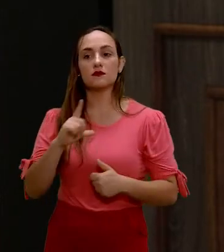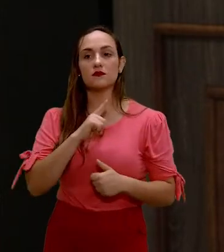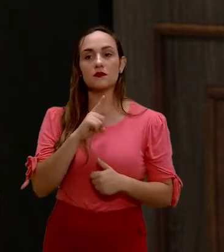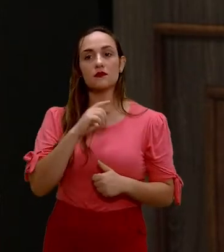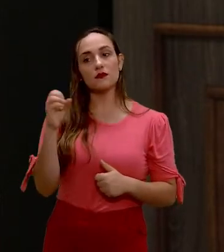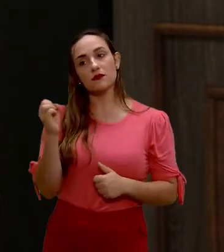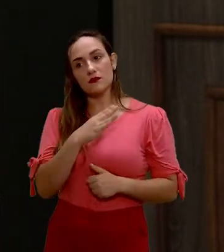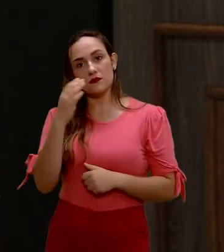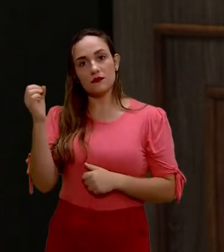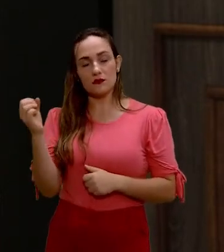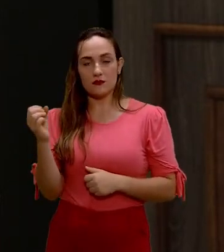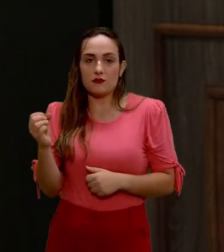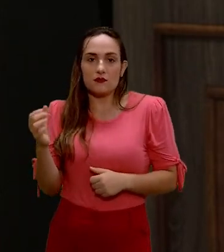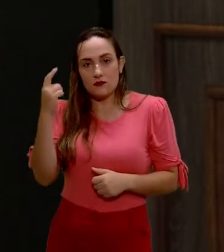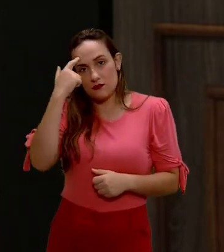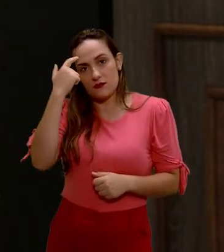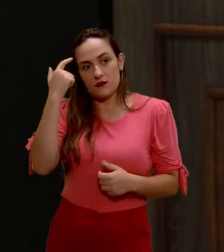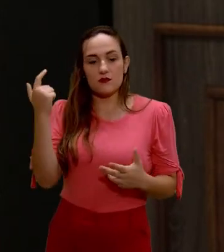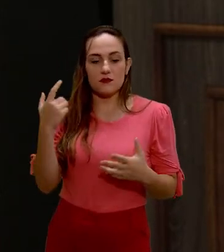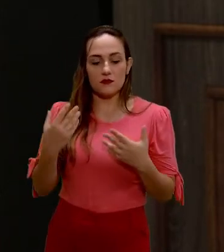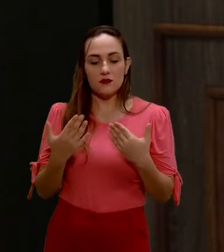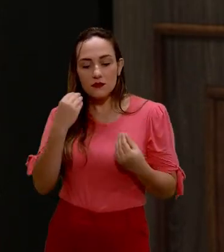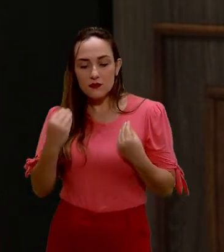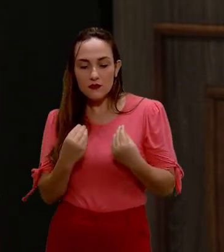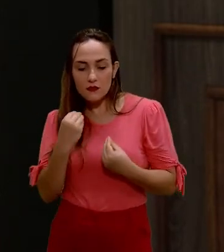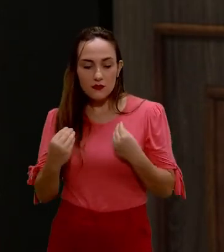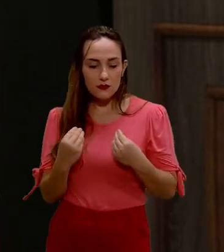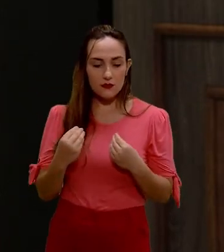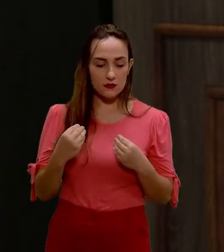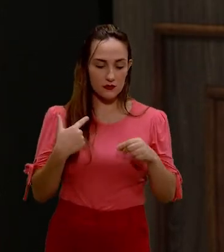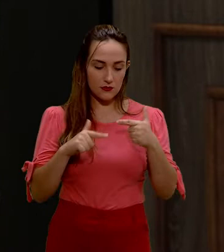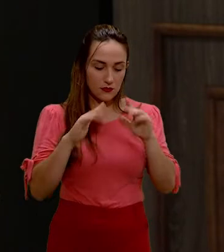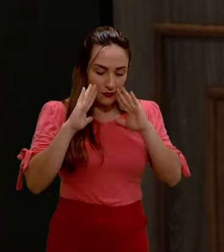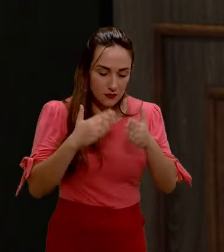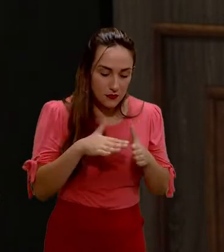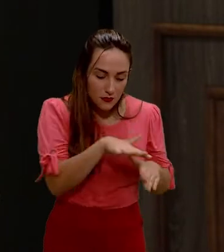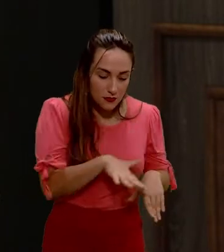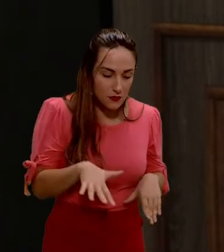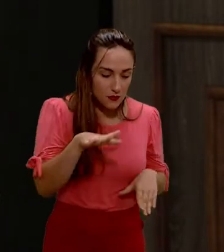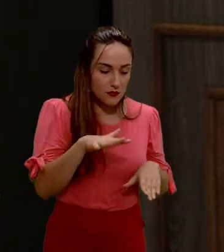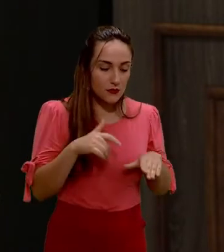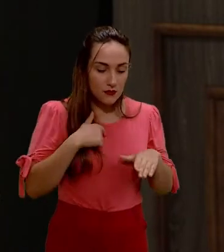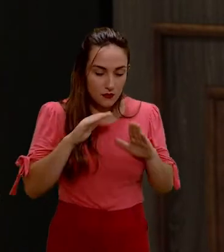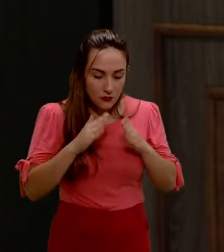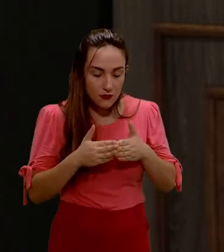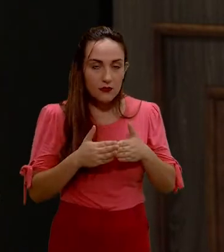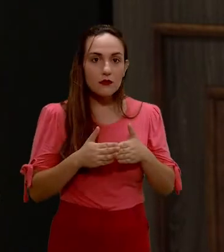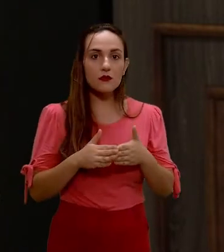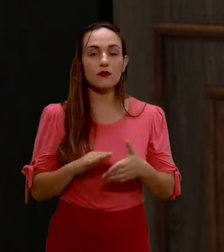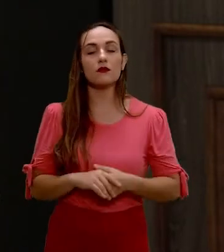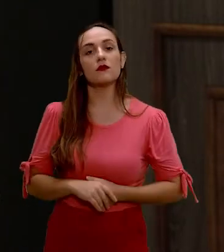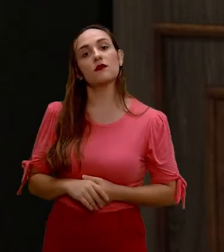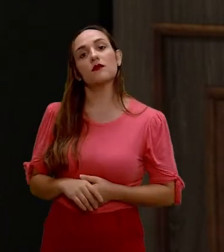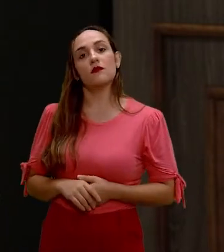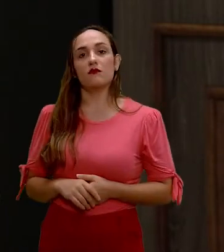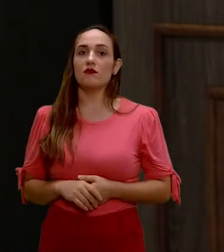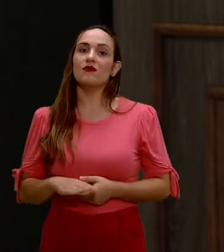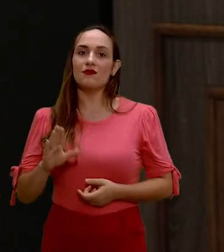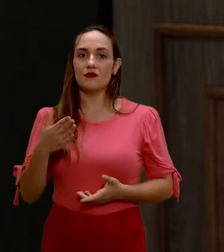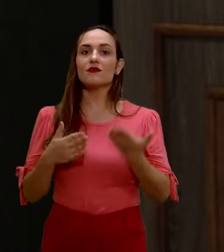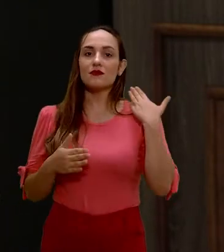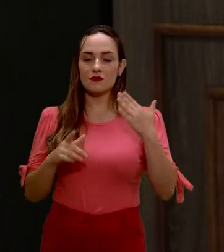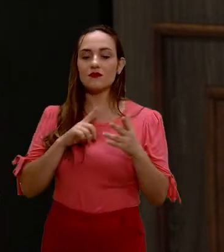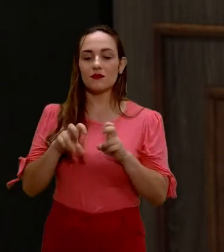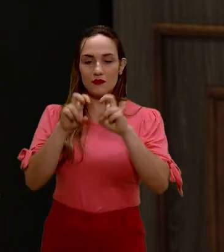ideia nova de você trabalhar em blocos. Assim. A máquinas